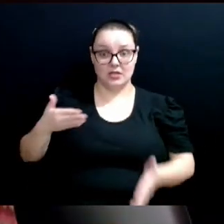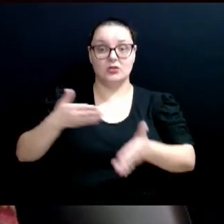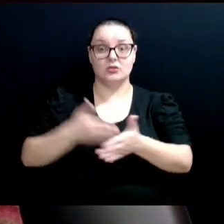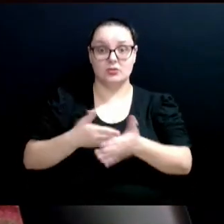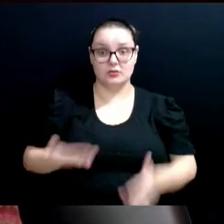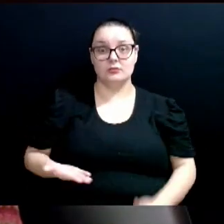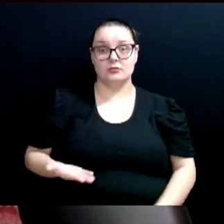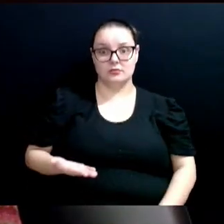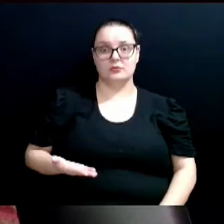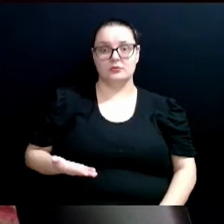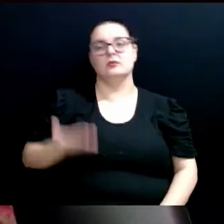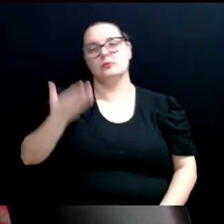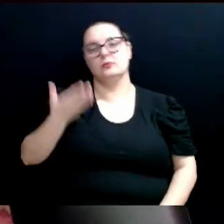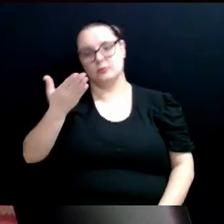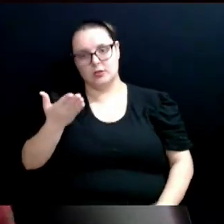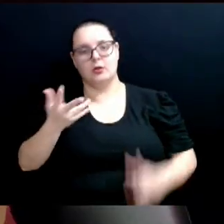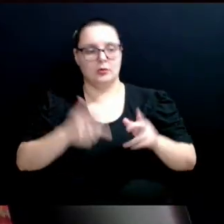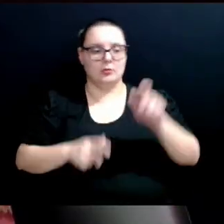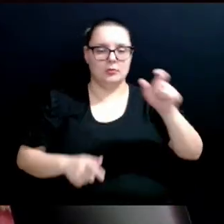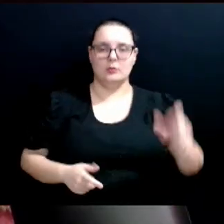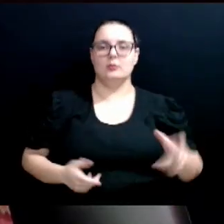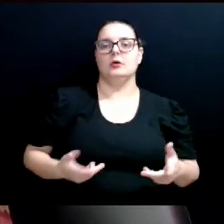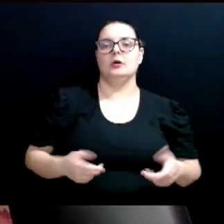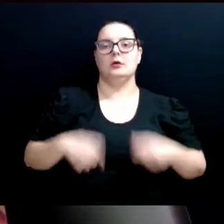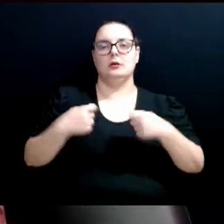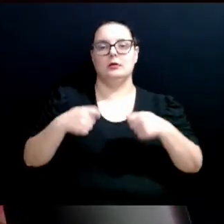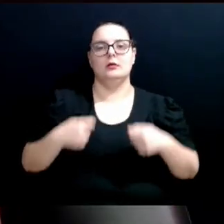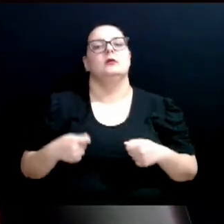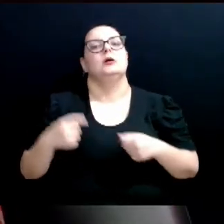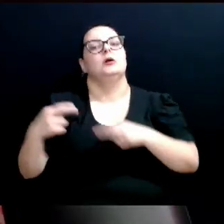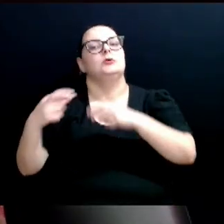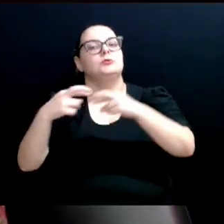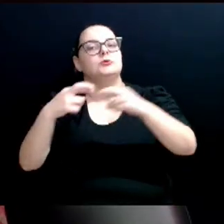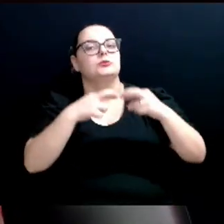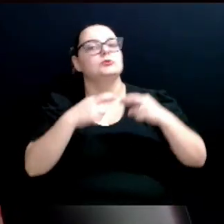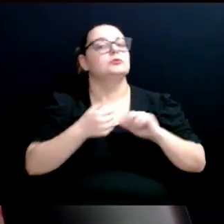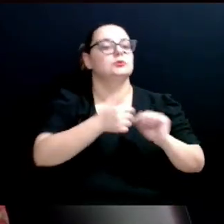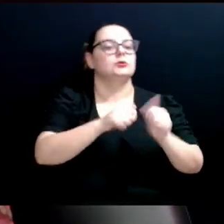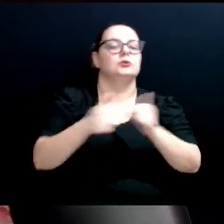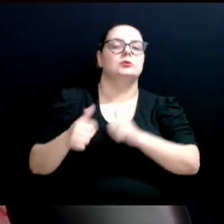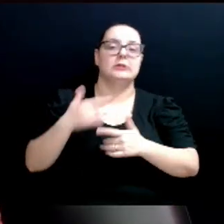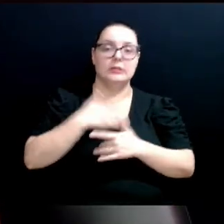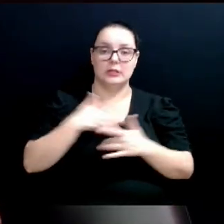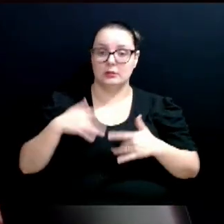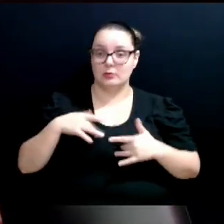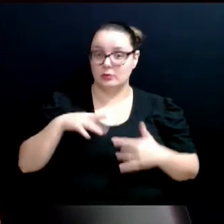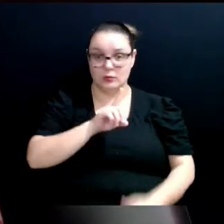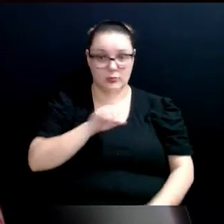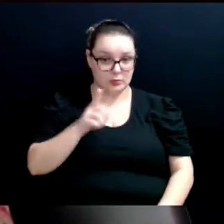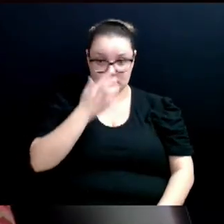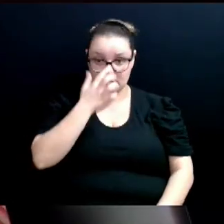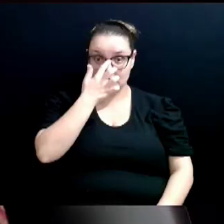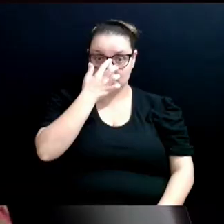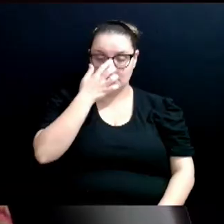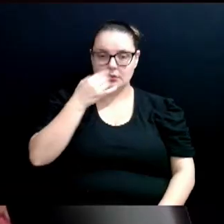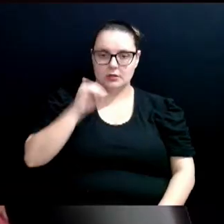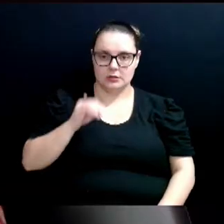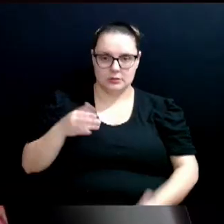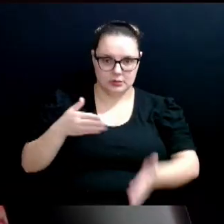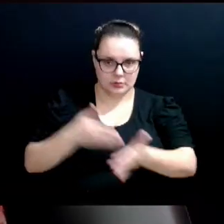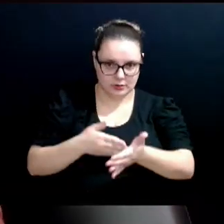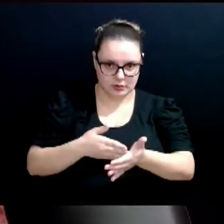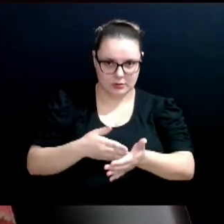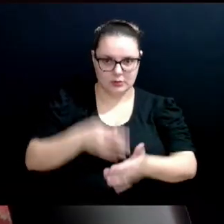você quanto essa pessoa, vocês precisam analisar se ele está sendo saudável ou não. Se está restringindo também a sua, às